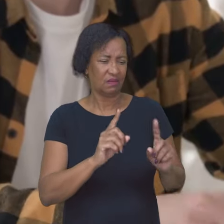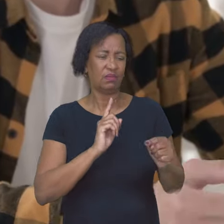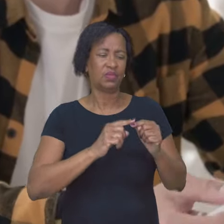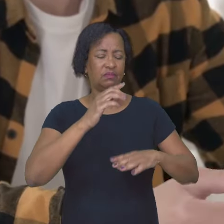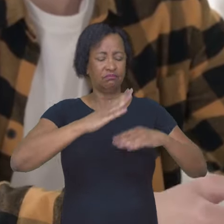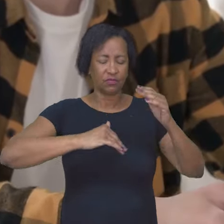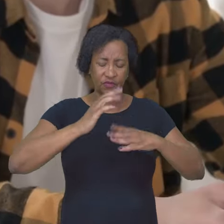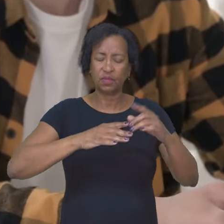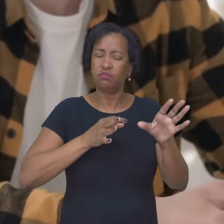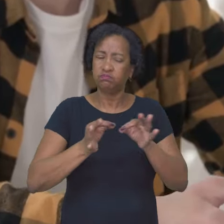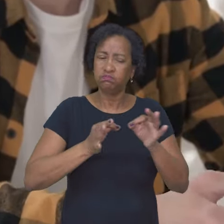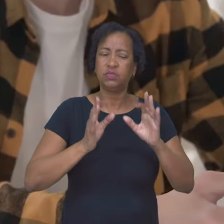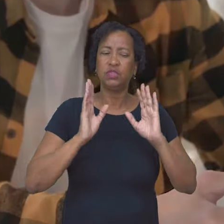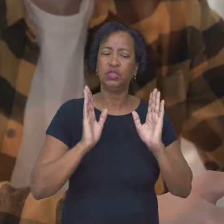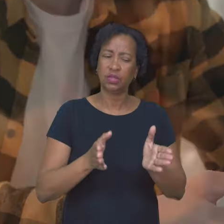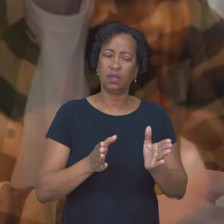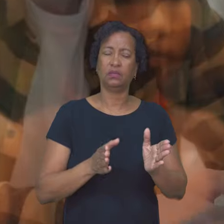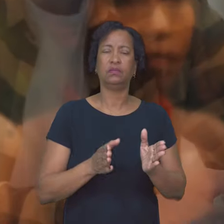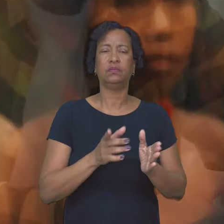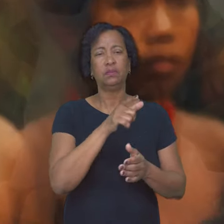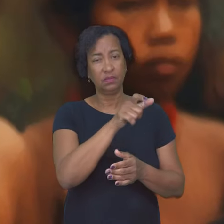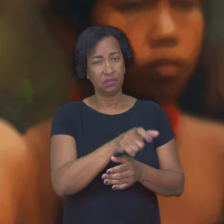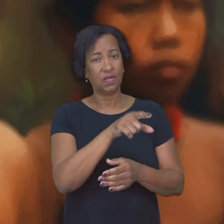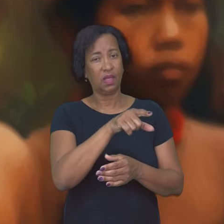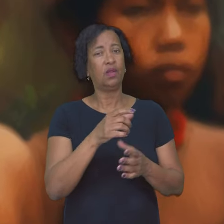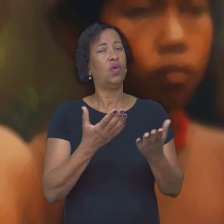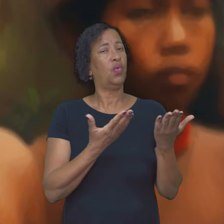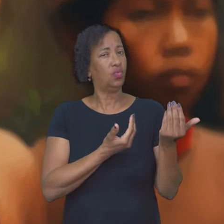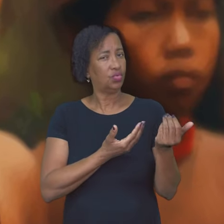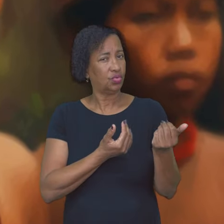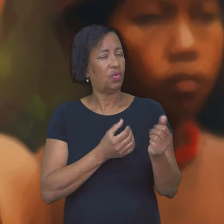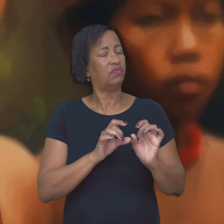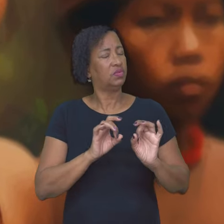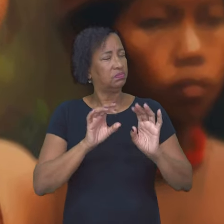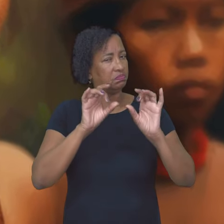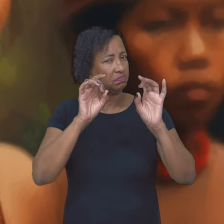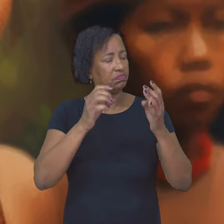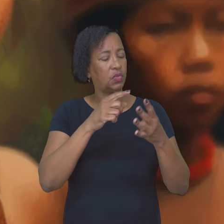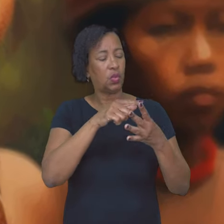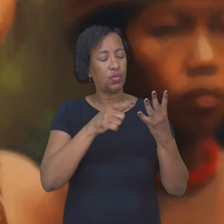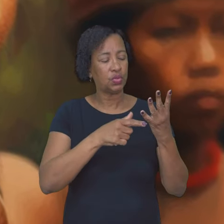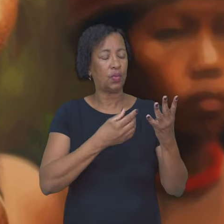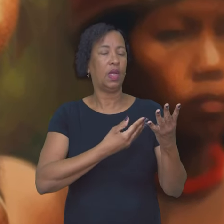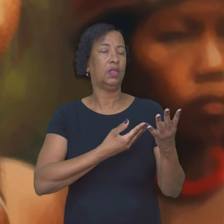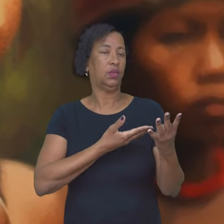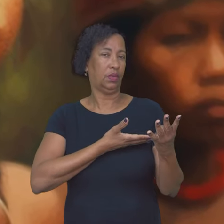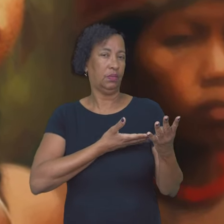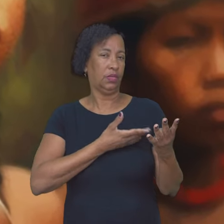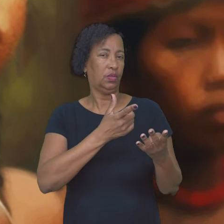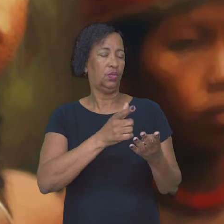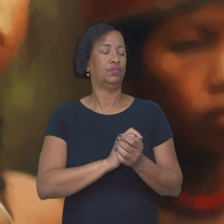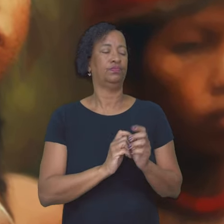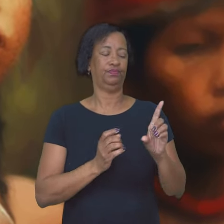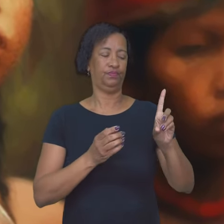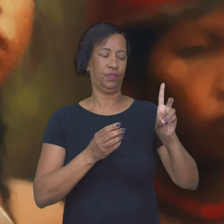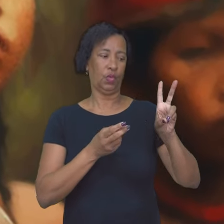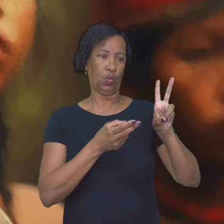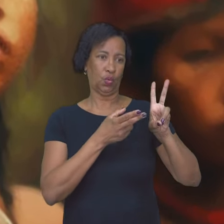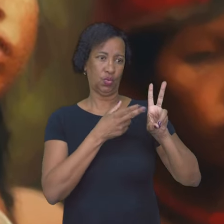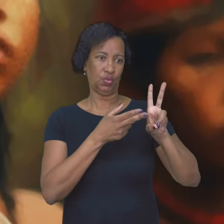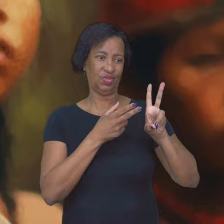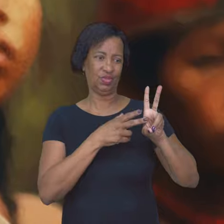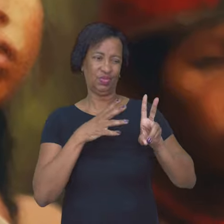profissionalmente realmente ele era um jovem brilhante ele seus quatro amigos foram atacados pelos índios alca que